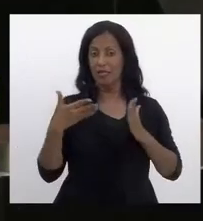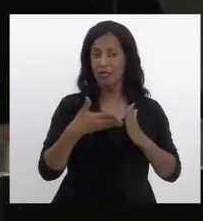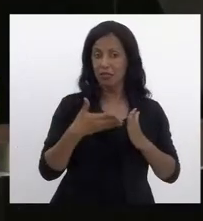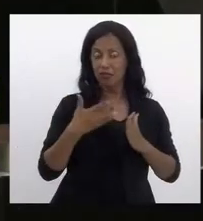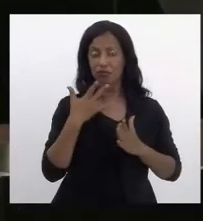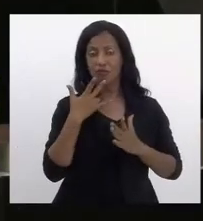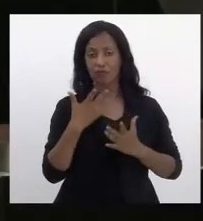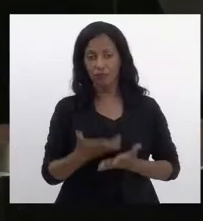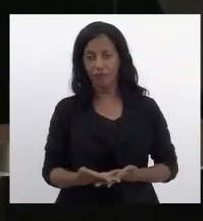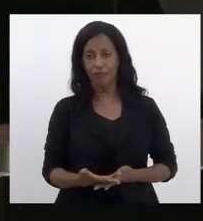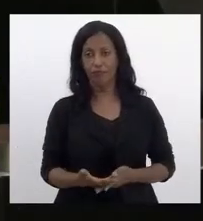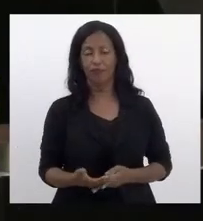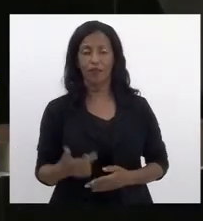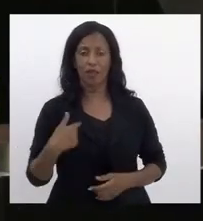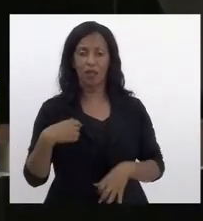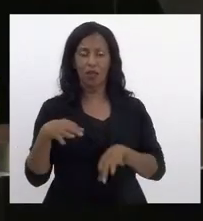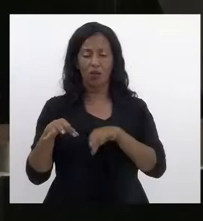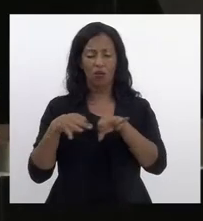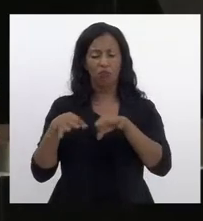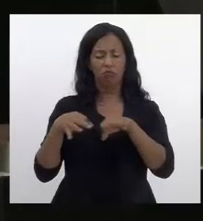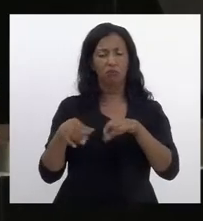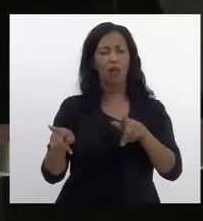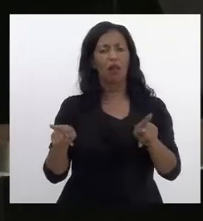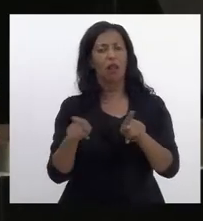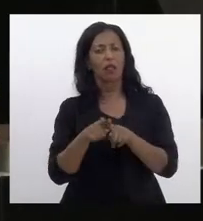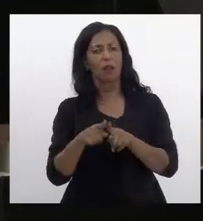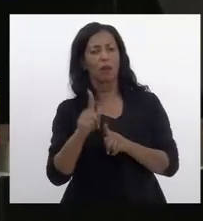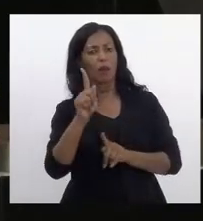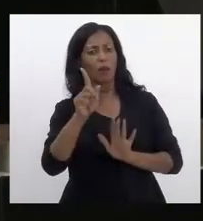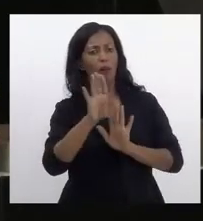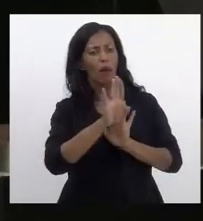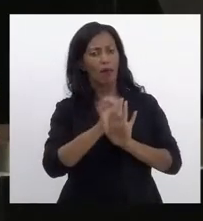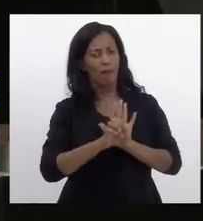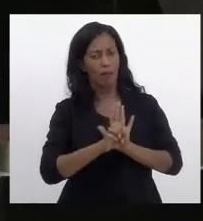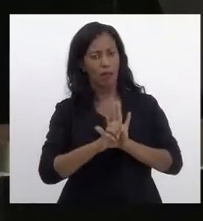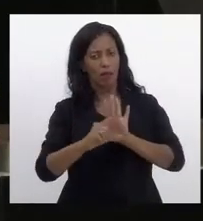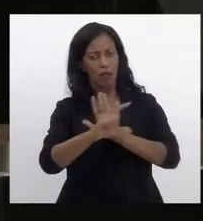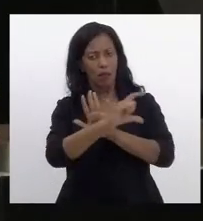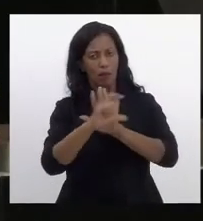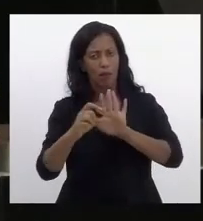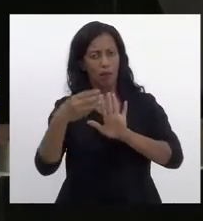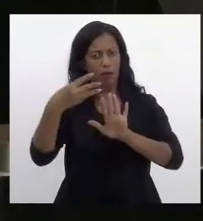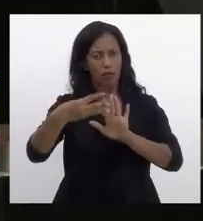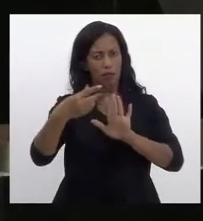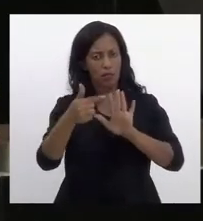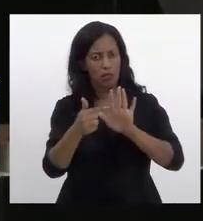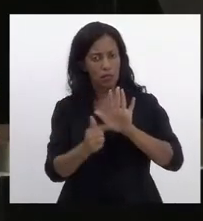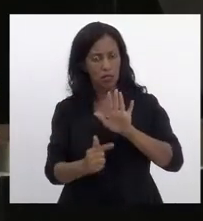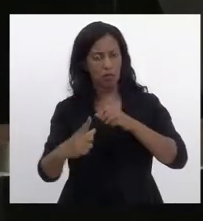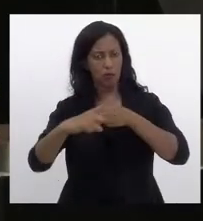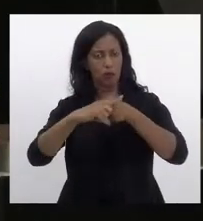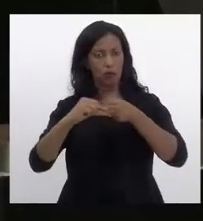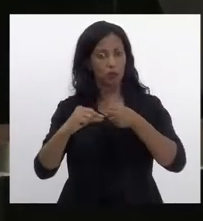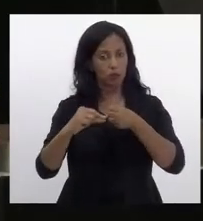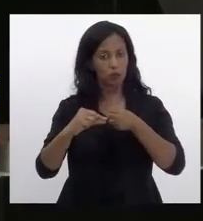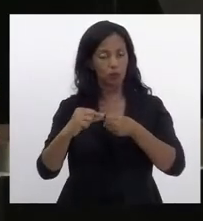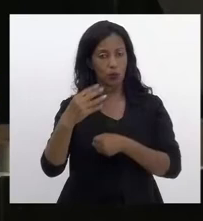que fiz também uma emenda ao parágrafo 3º e 7º do